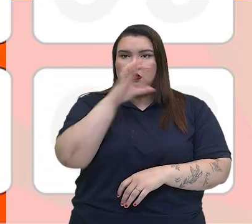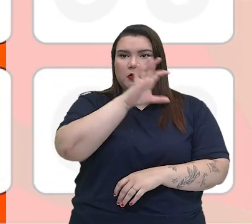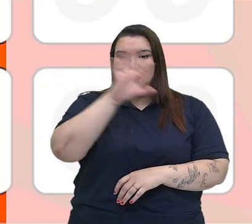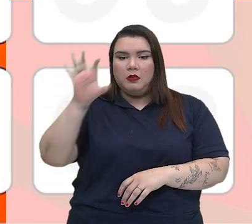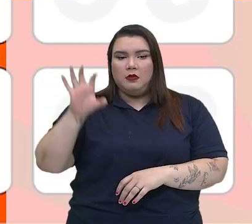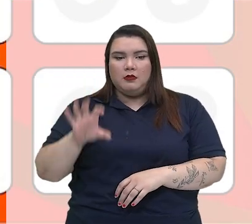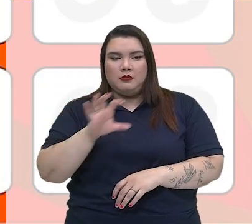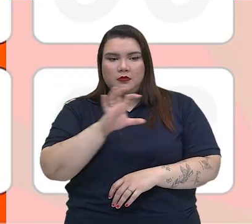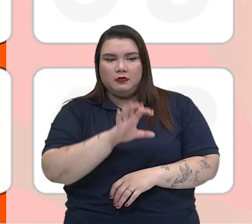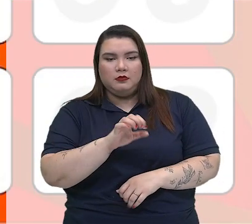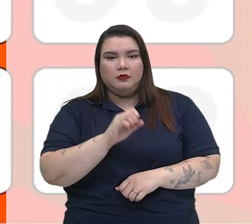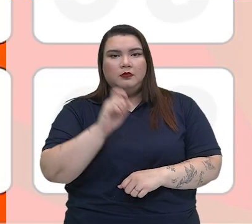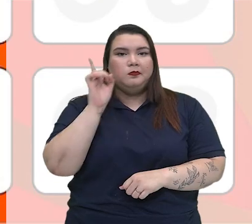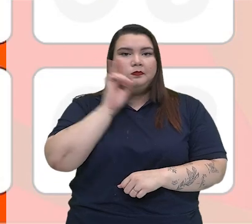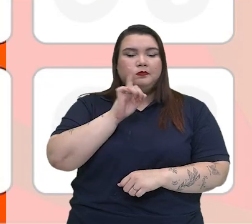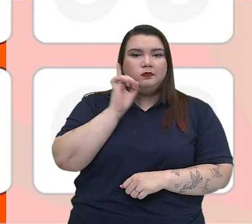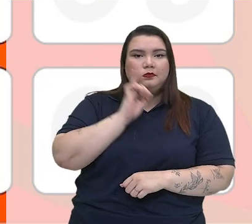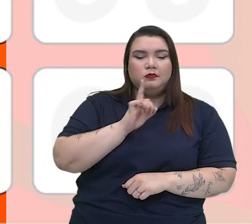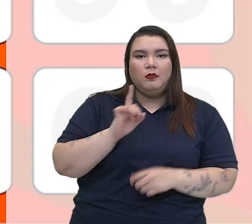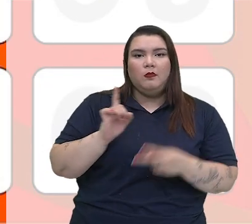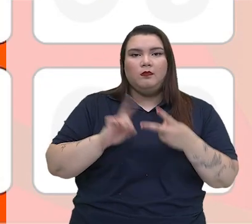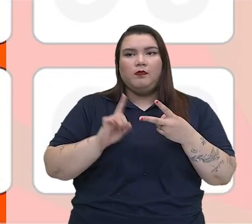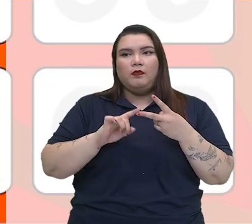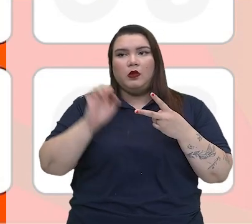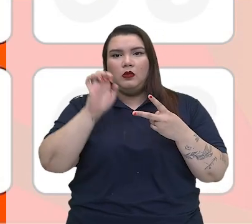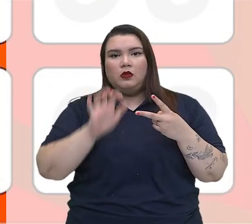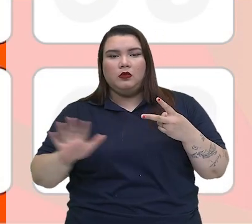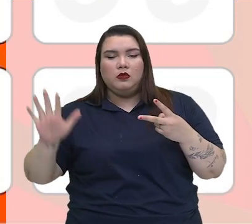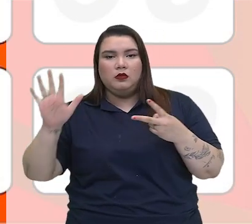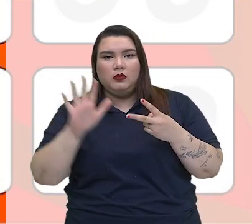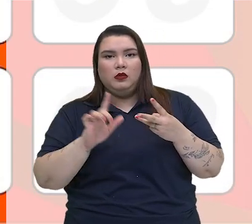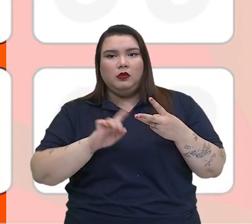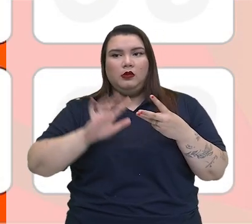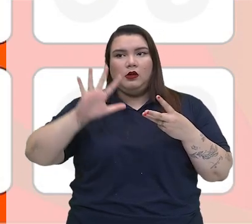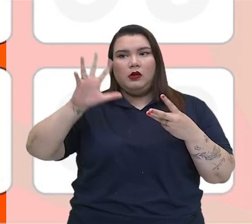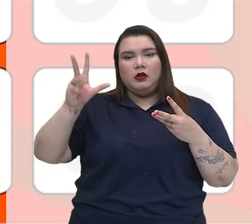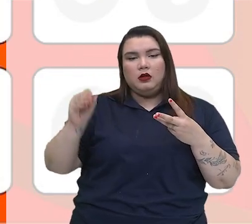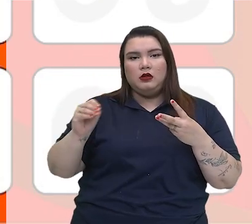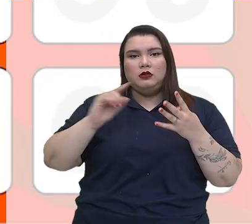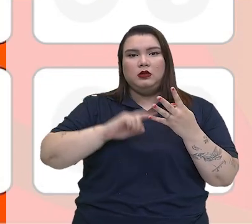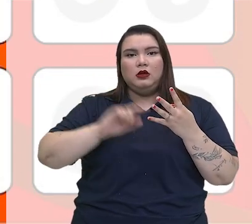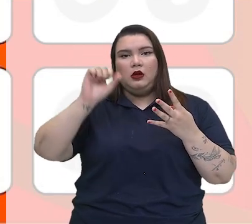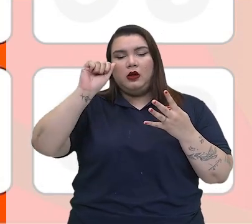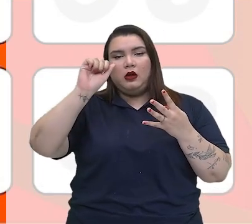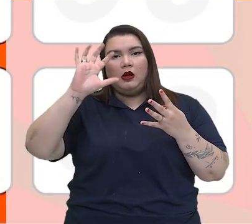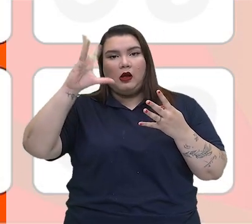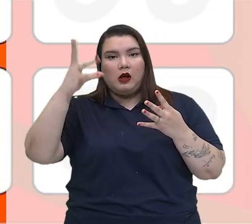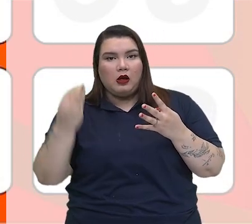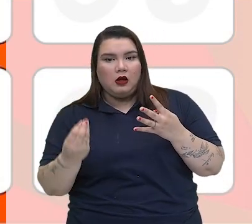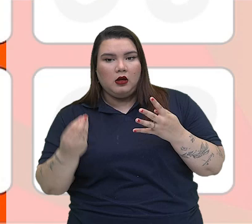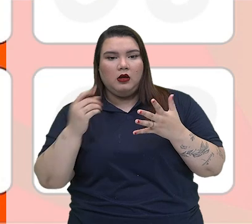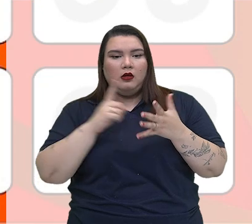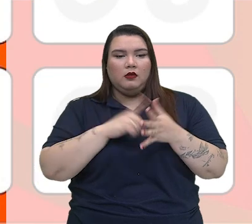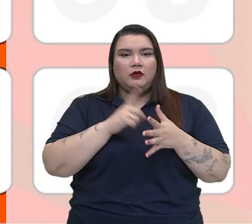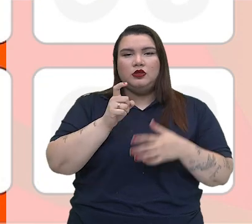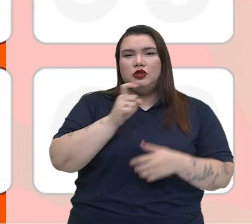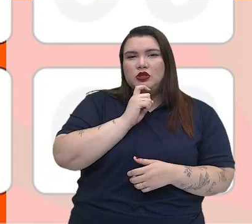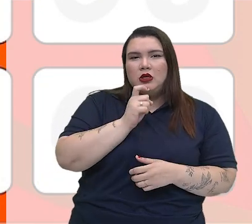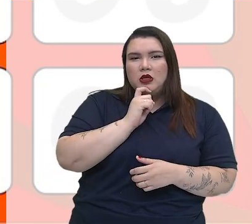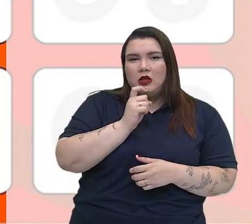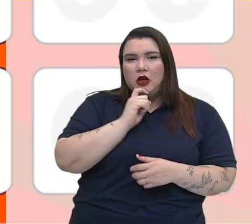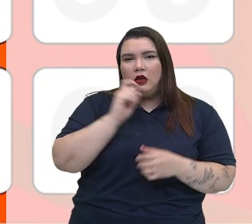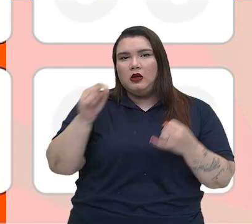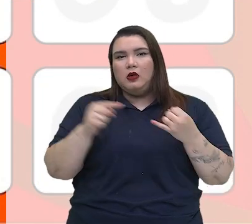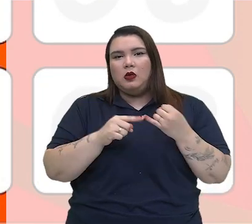continentes. O americano, o europeu, o asiático, o africano, a Antártida e a